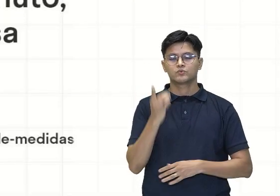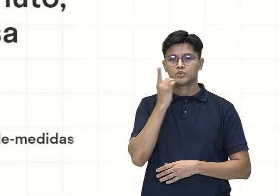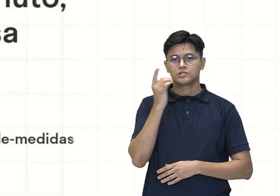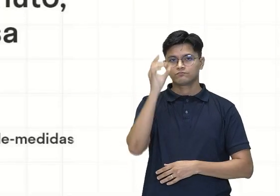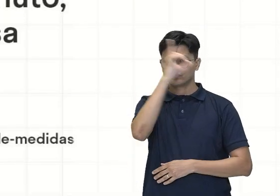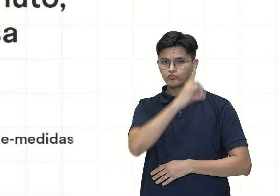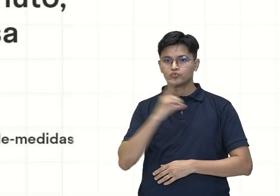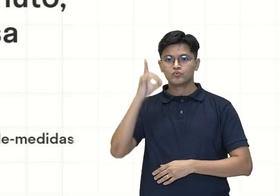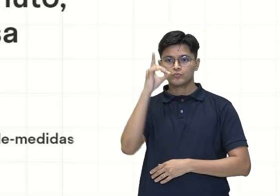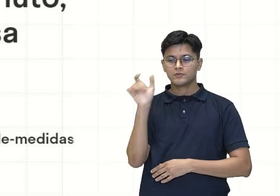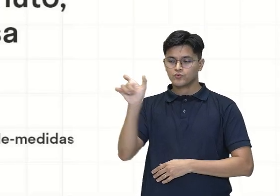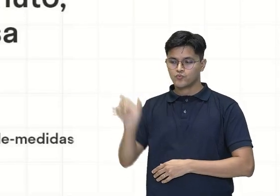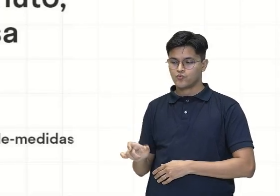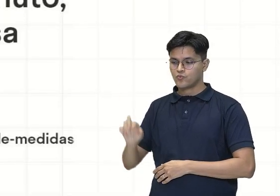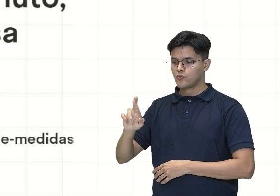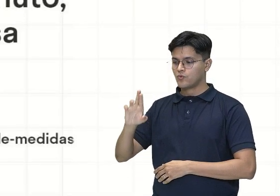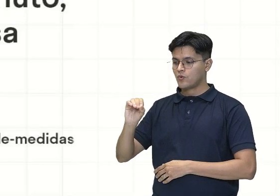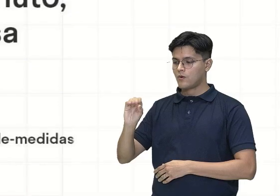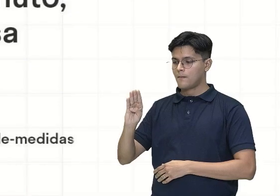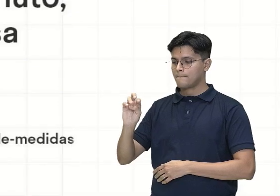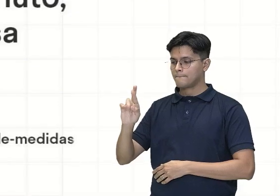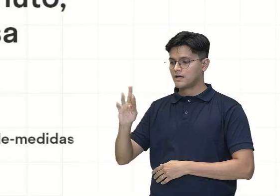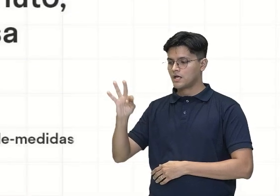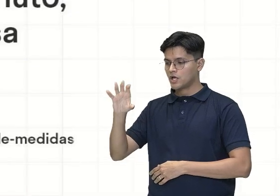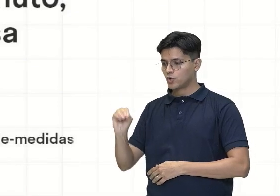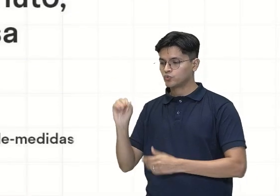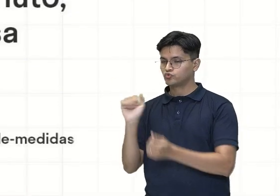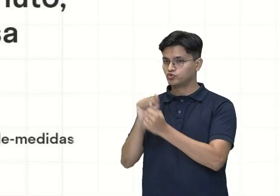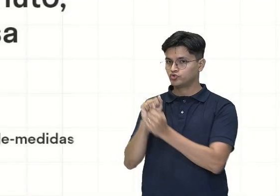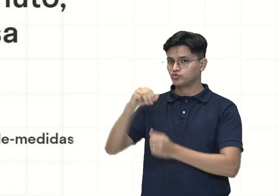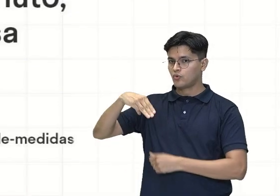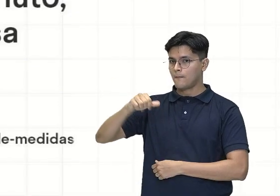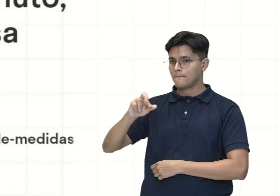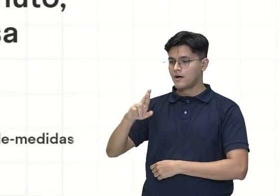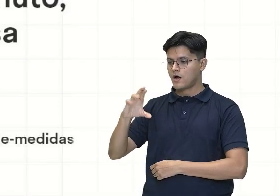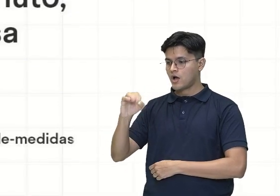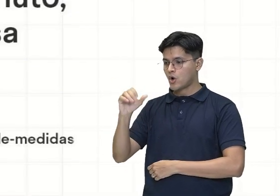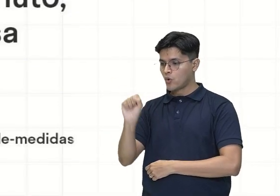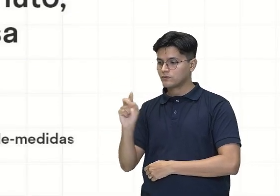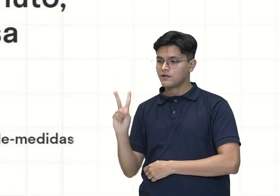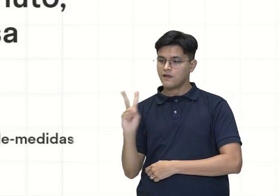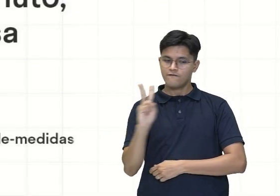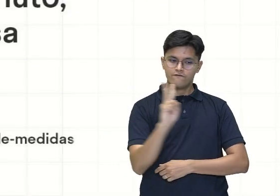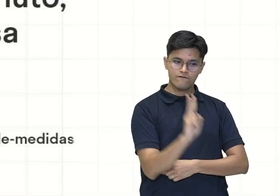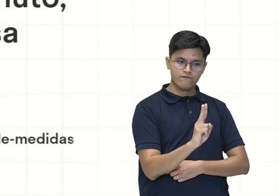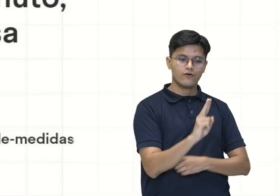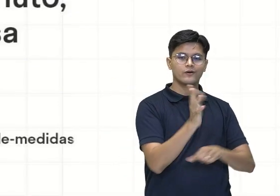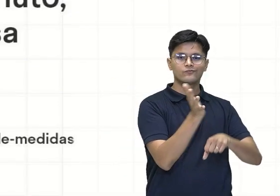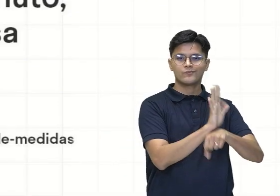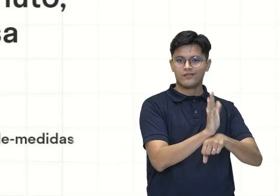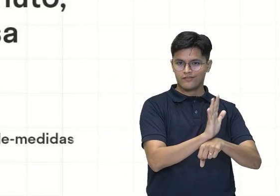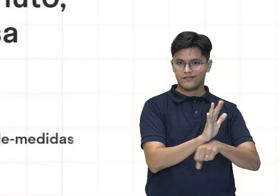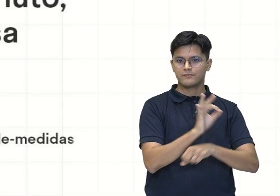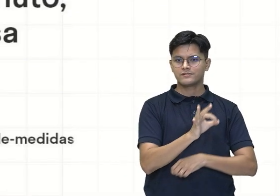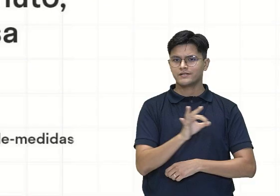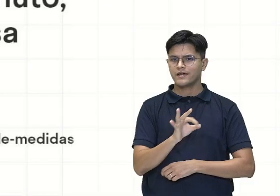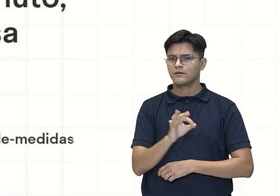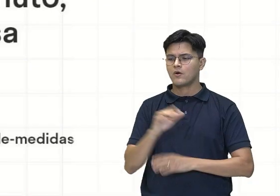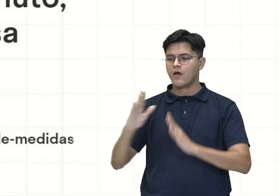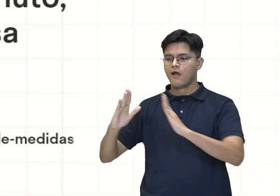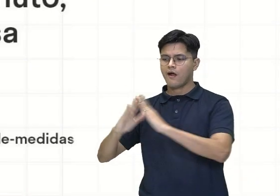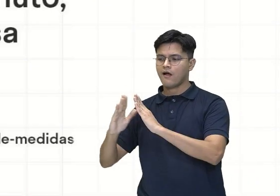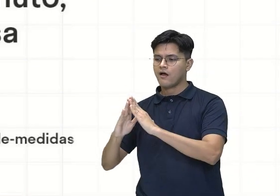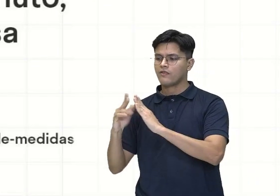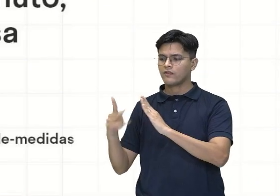foi ao cinema com seu irmão Marcos. Como não era muito longe de sua casa, os